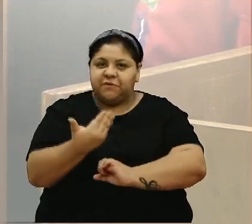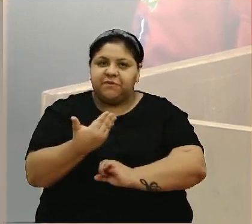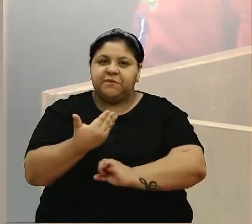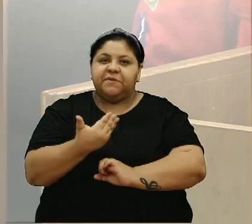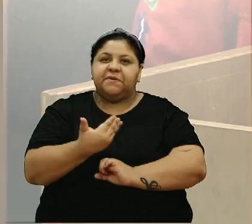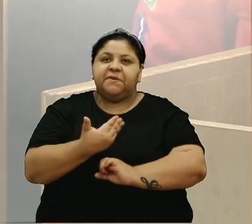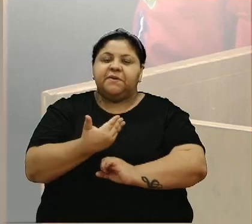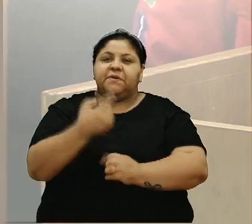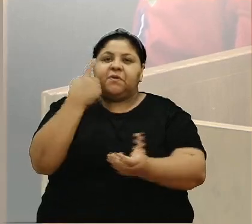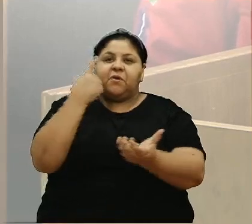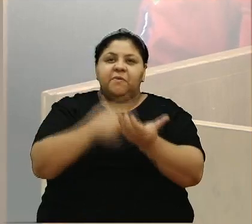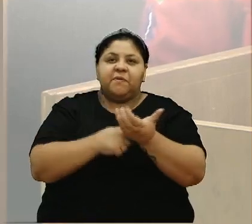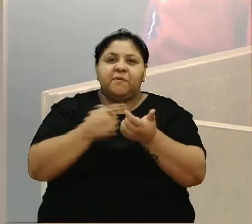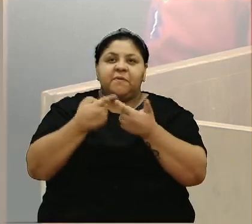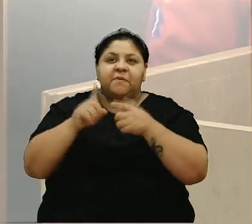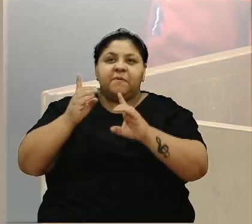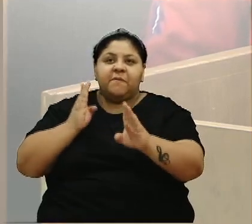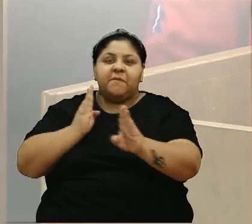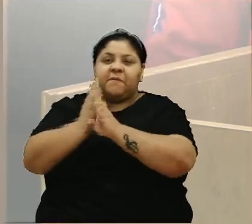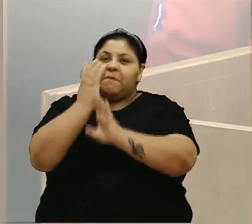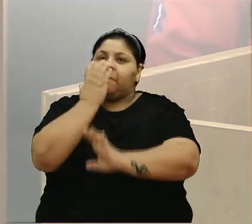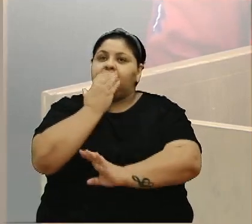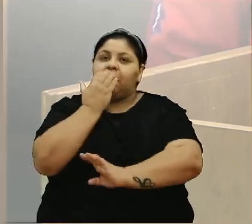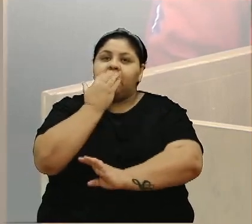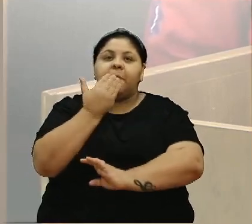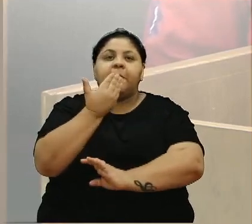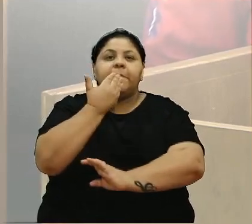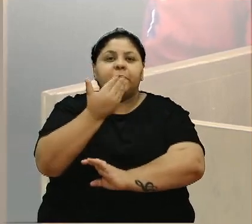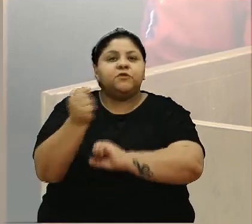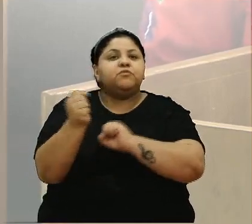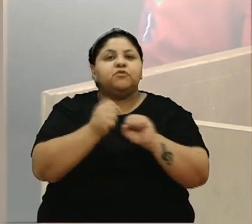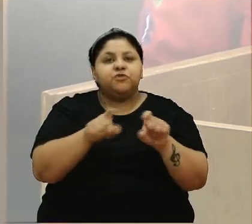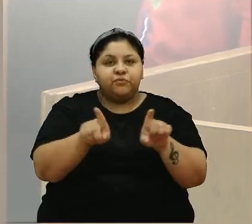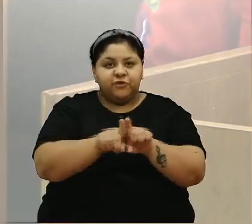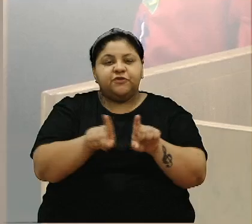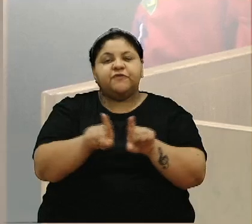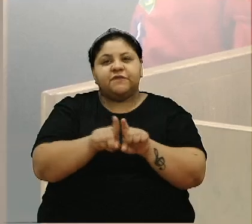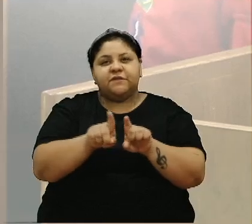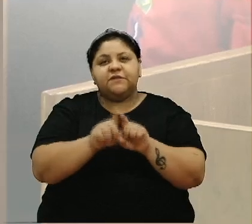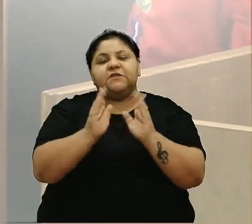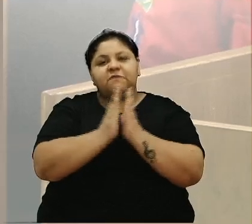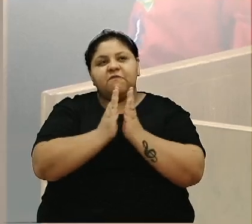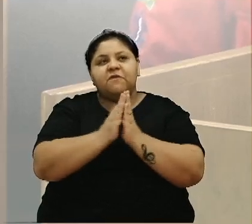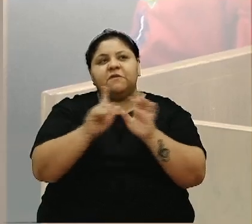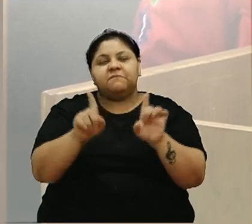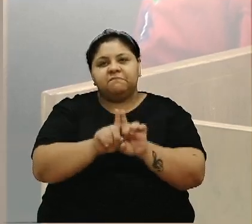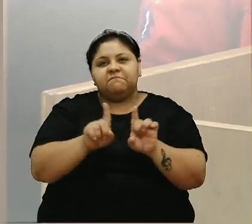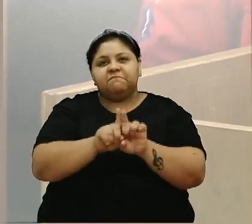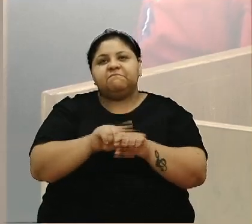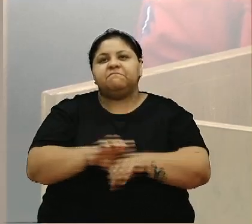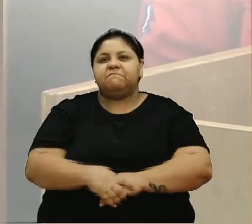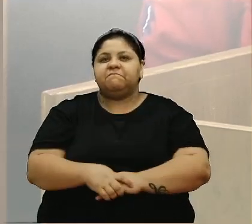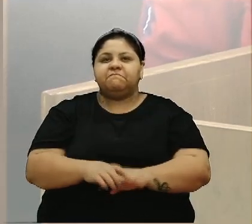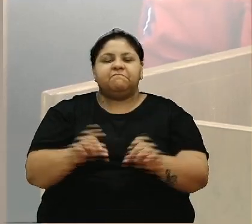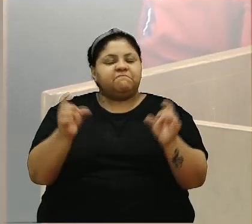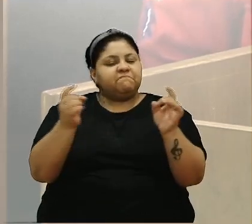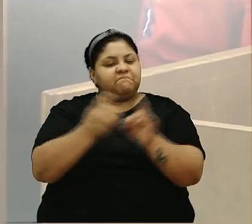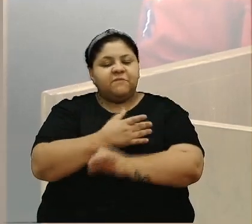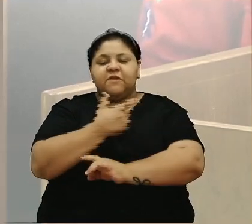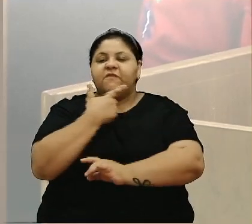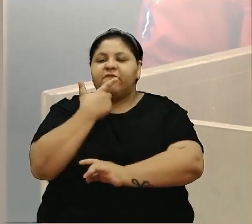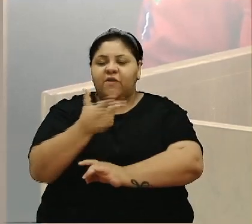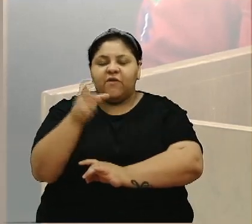a tribuna para mim, mas encontrei o seu Camilles e pedi para ele se ele podia fazer isso por mim também. E ele foi muito pronto e falou que